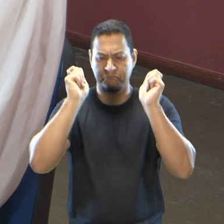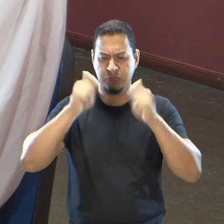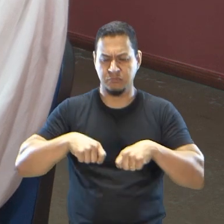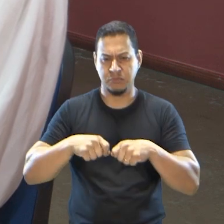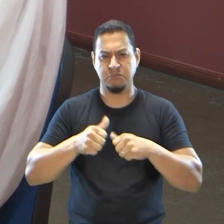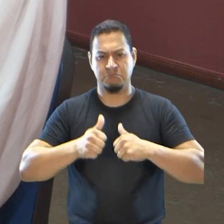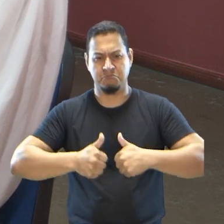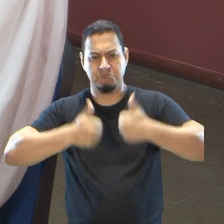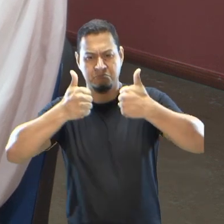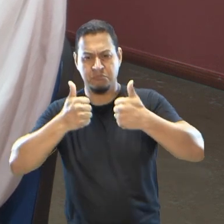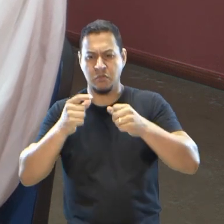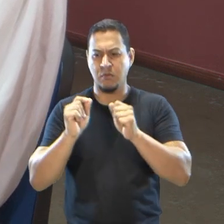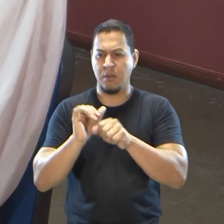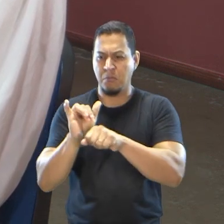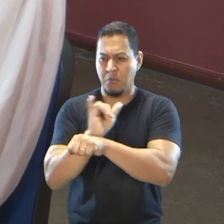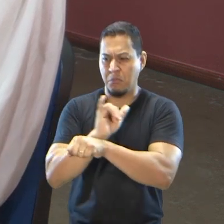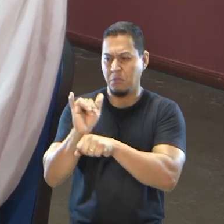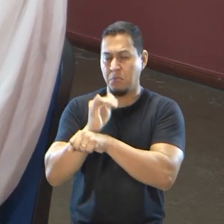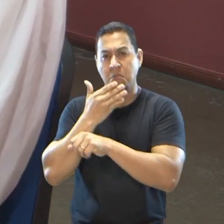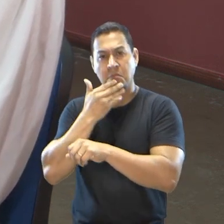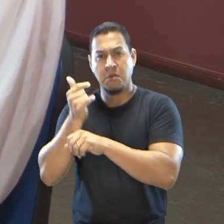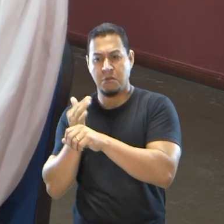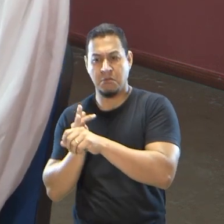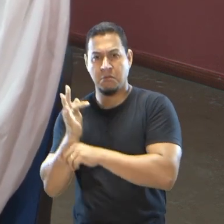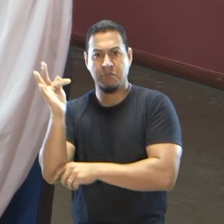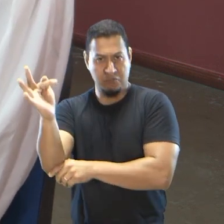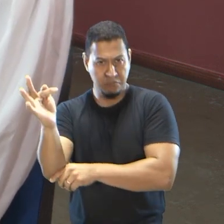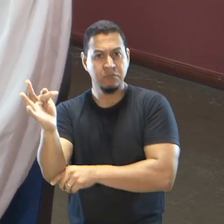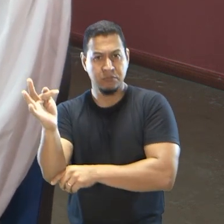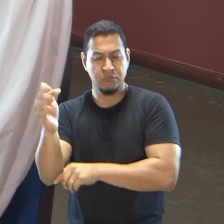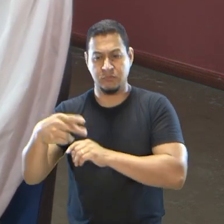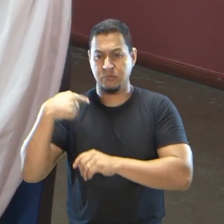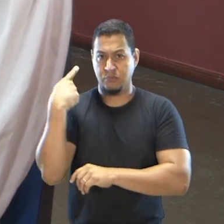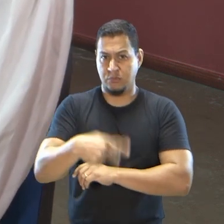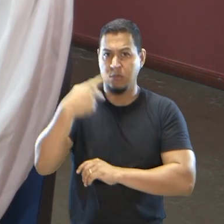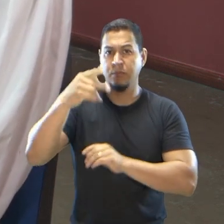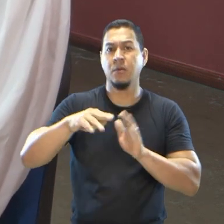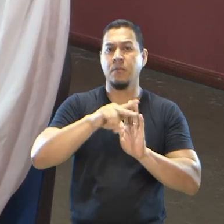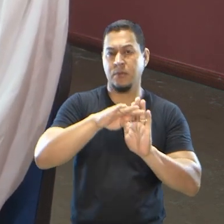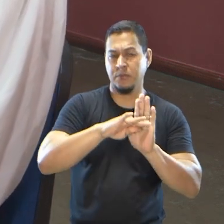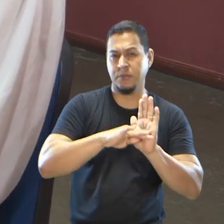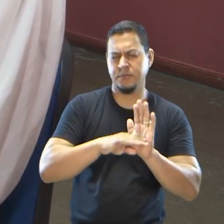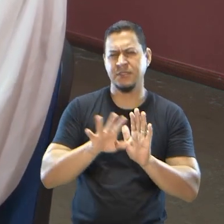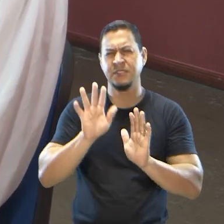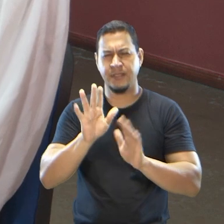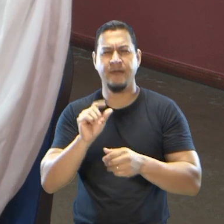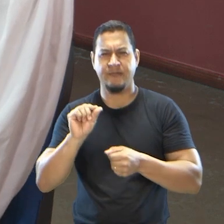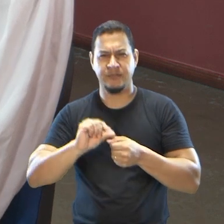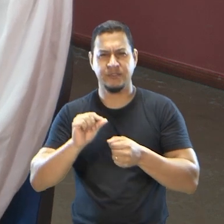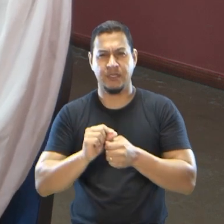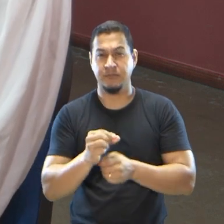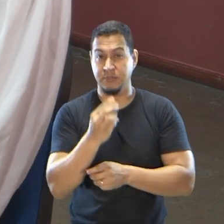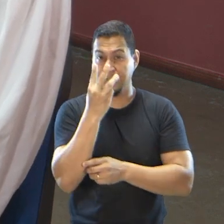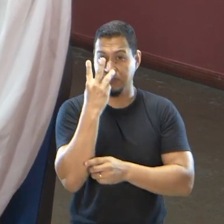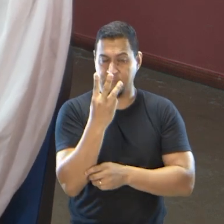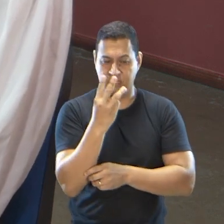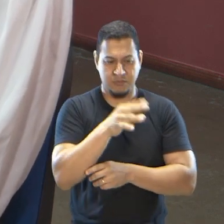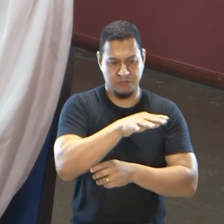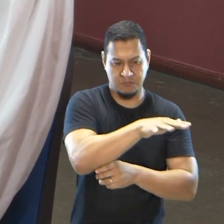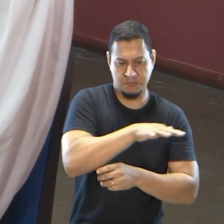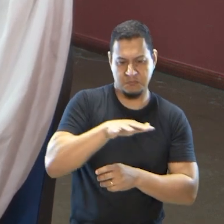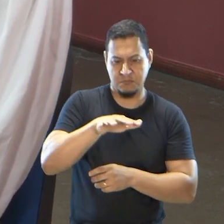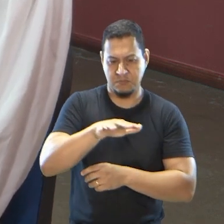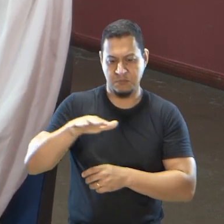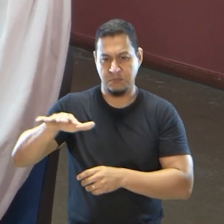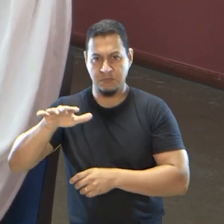para tentar criar estratégias de melhoria para o nosso próprio programa. A gente fez, por enquanto, são três eixos principais